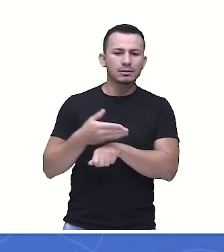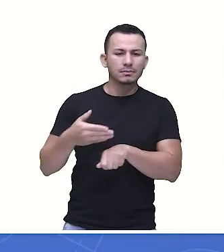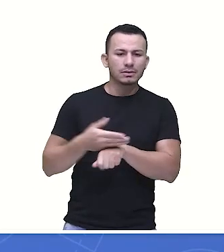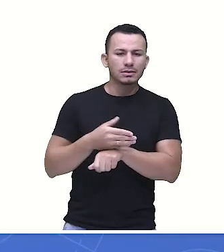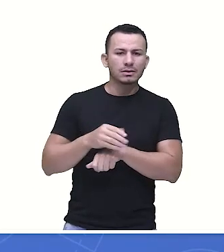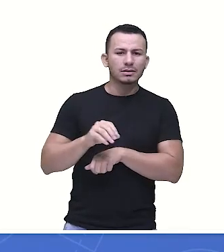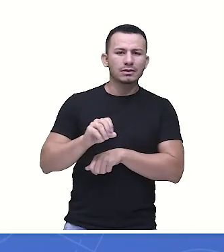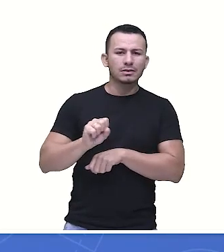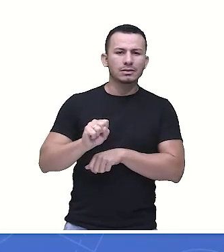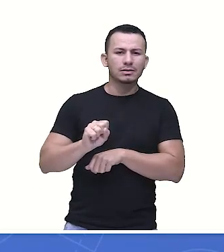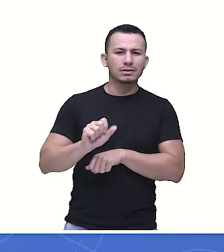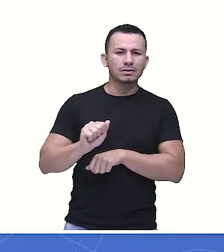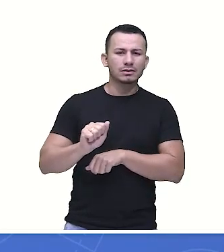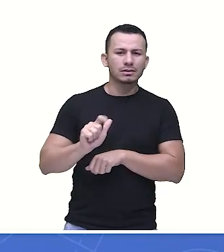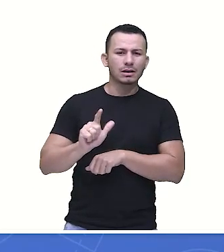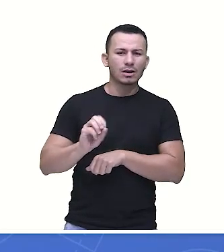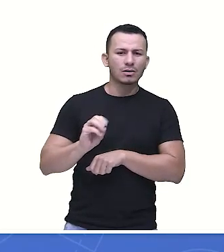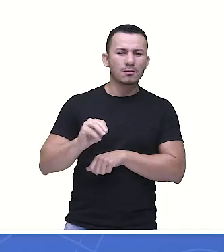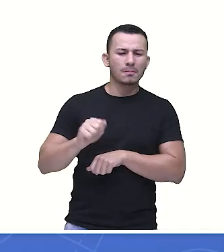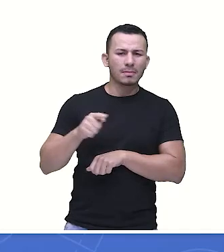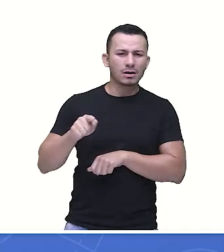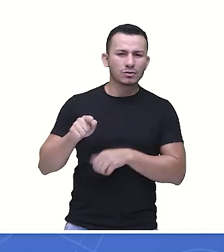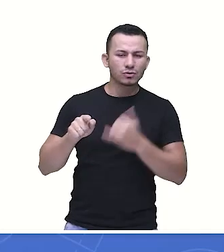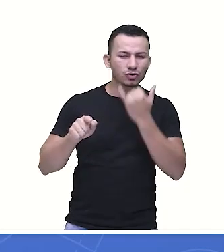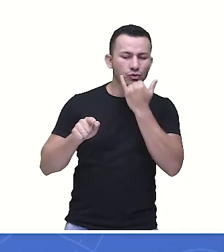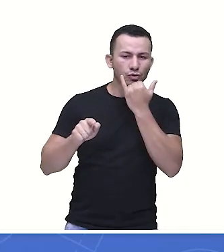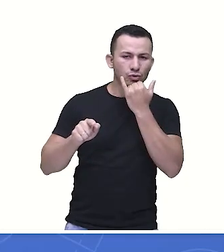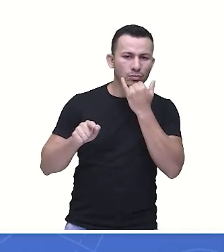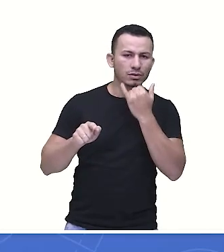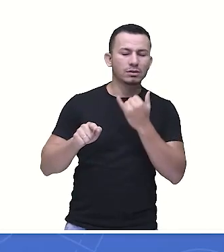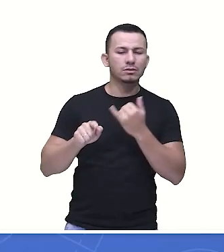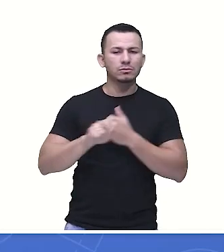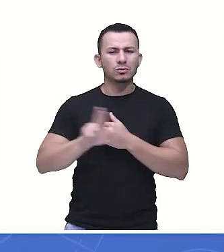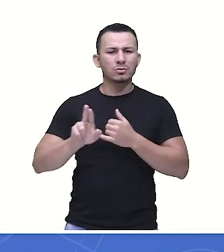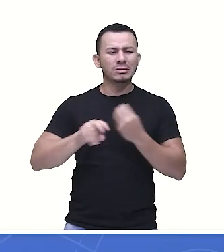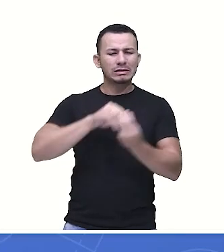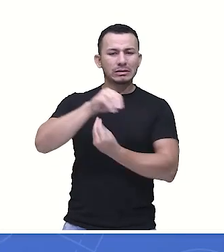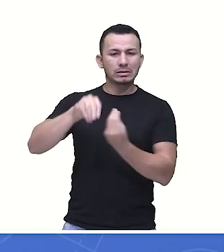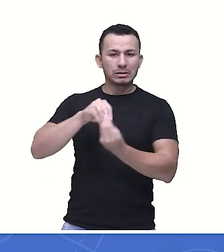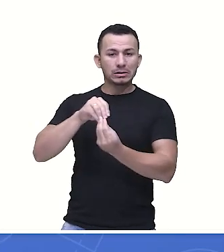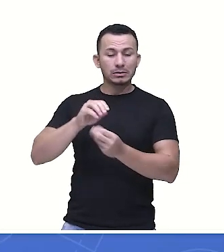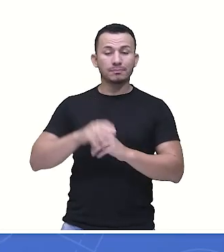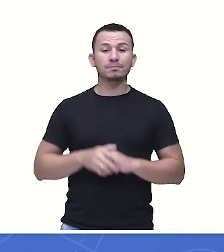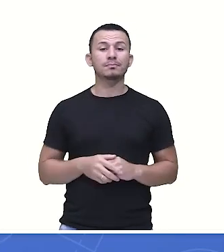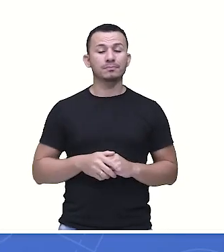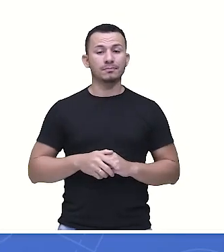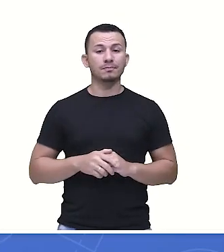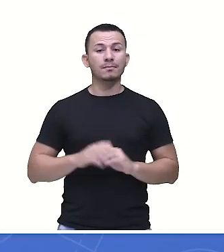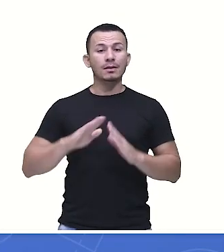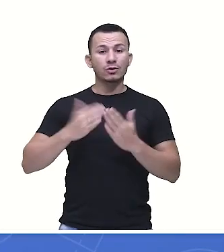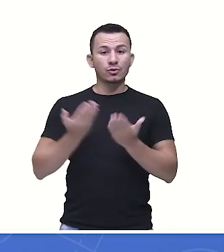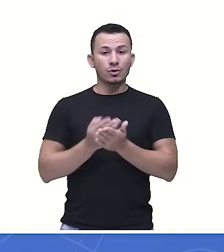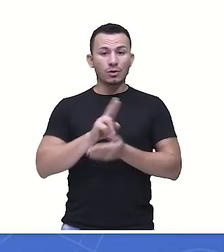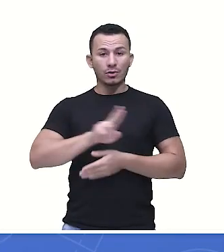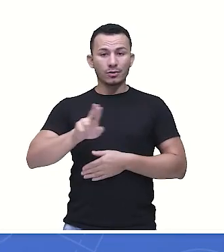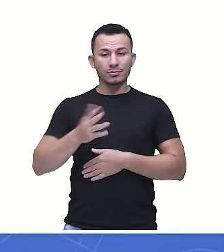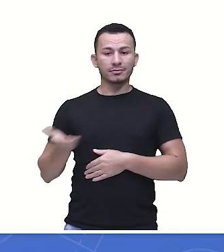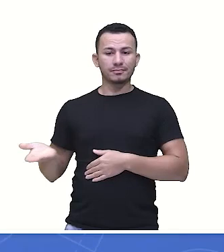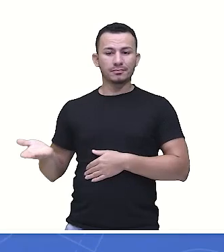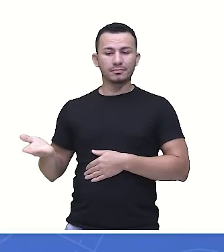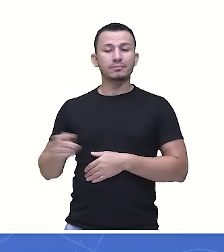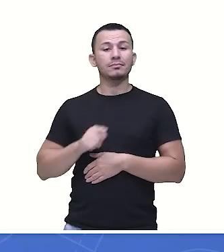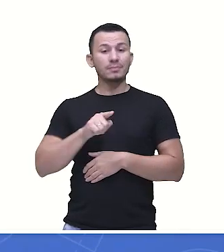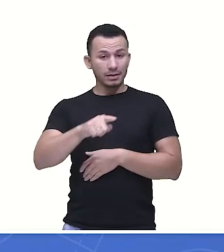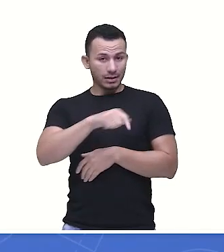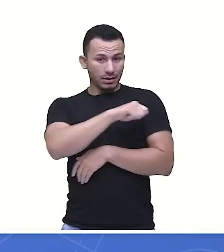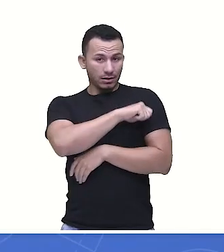aí não dá para ler o nome, não, está tudo emendado aí. Mas o aluno da escola Isaac Sverner disse que também a questão 1